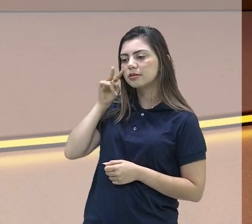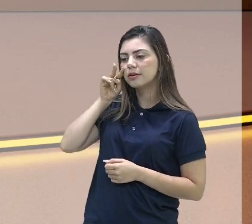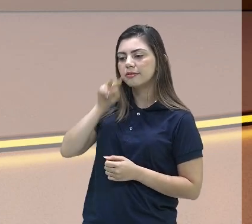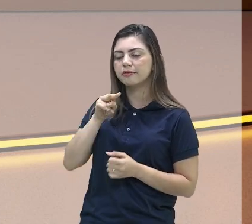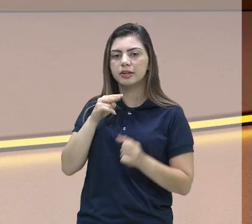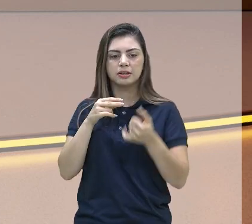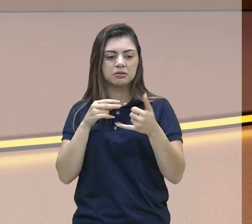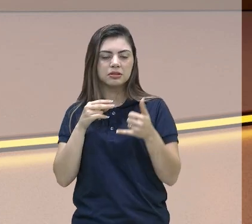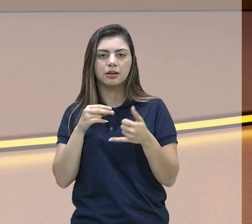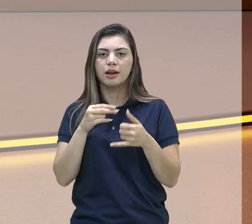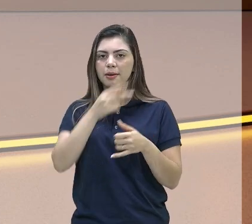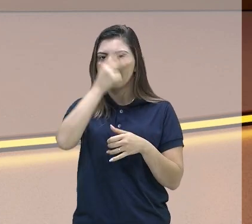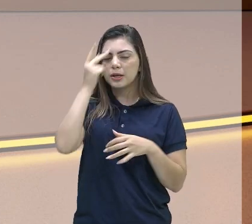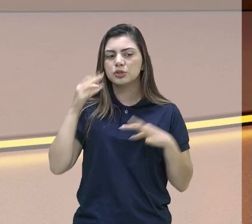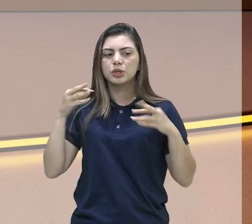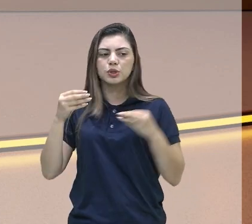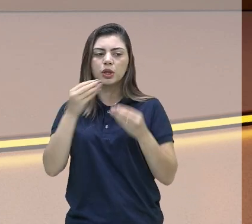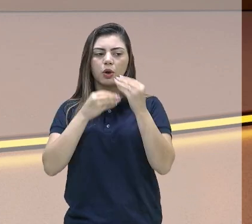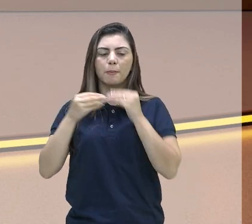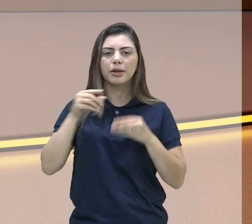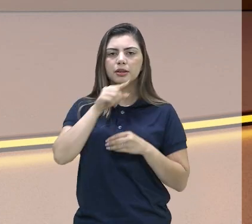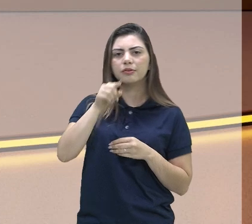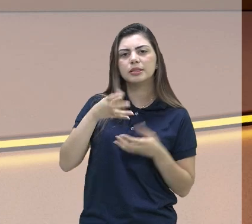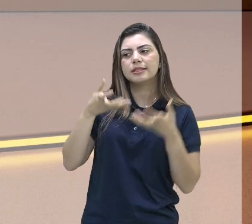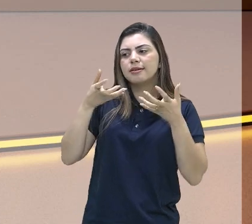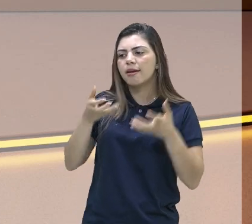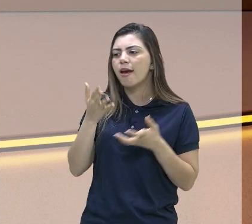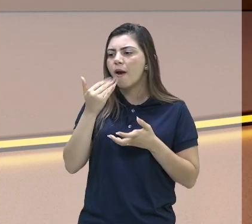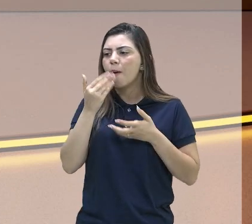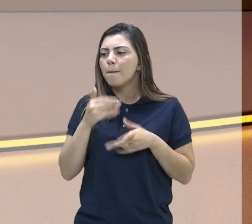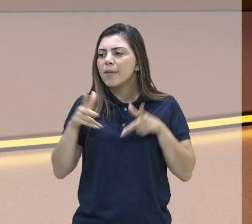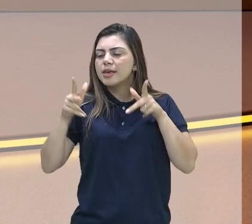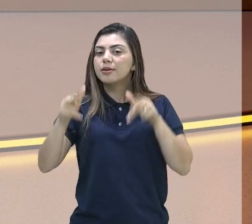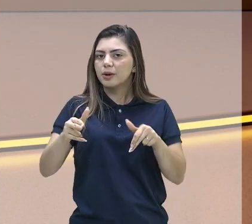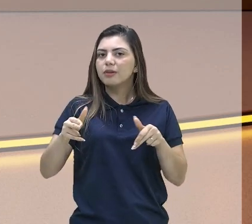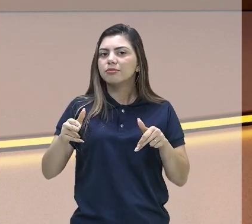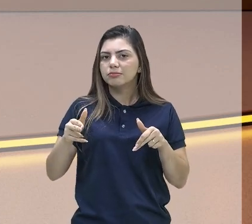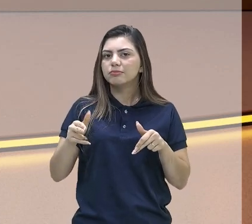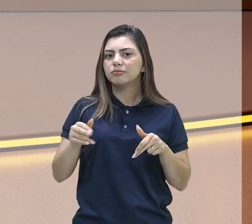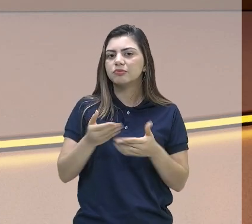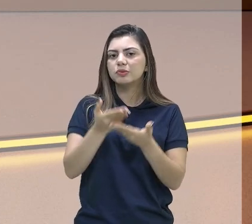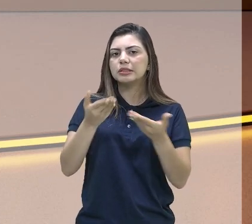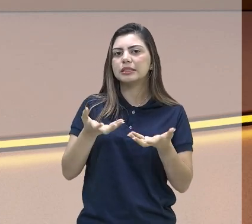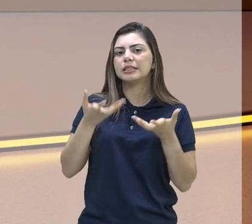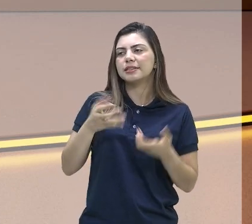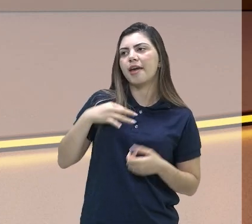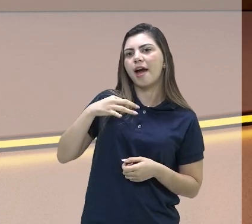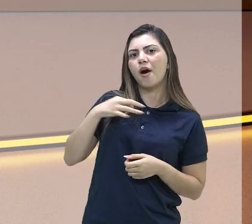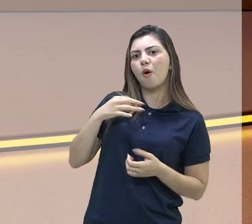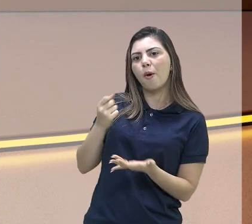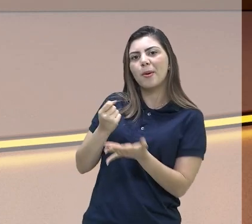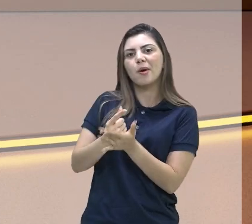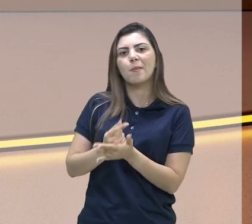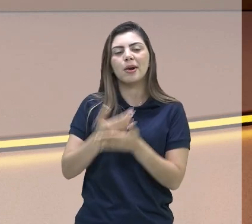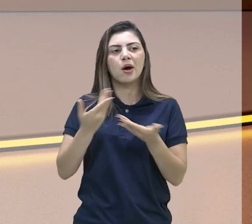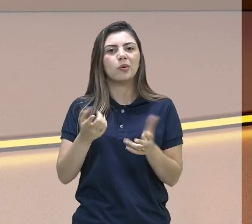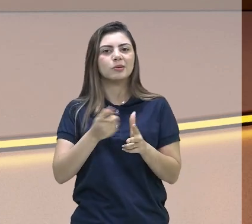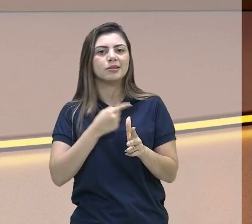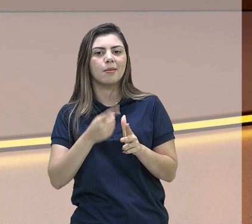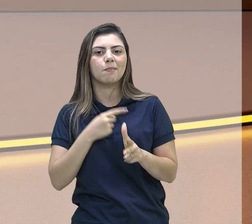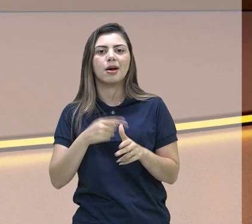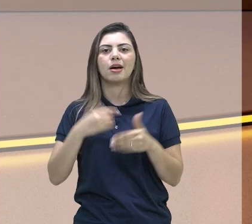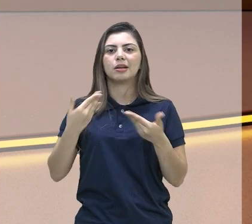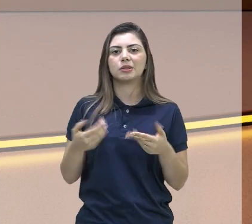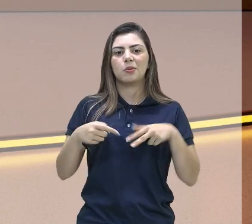está consumindo, e aí deixa você também querendo consumir, querendo aquela roupa, aquele tênis, aquela calça,